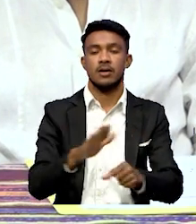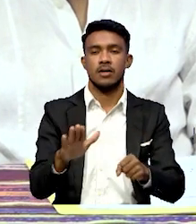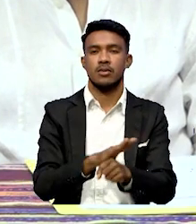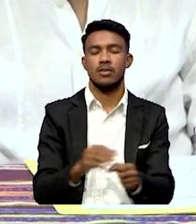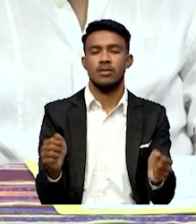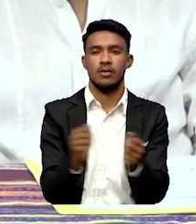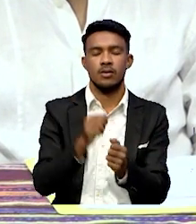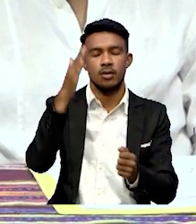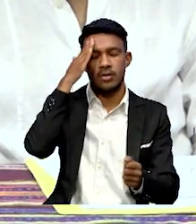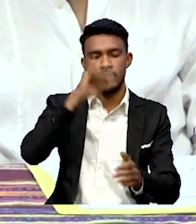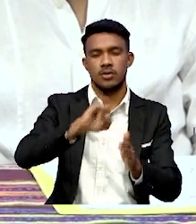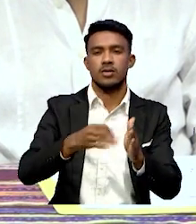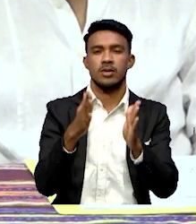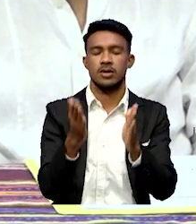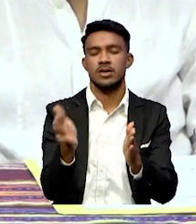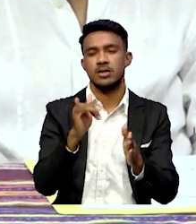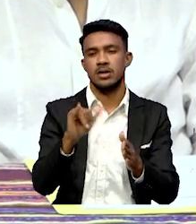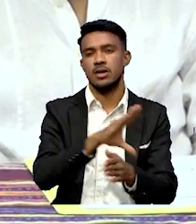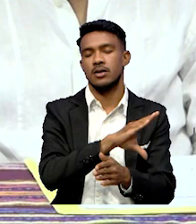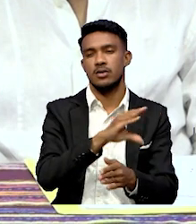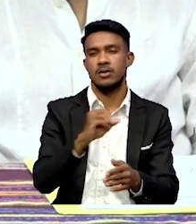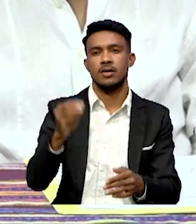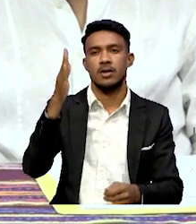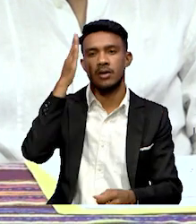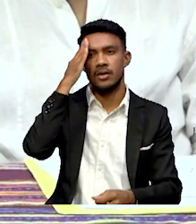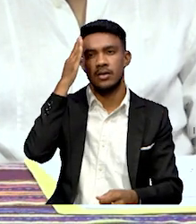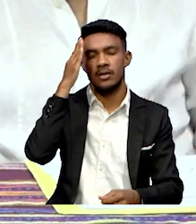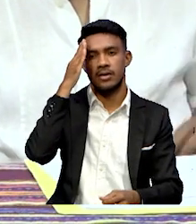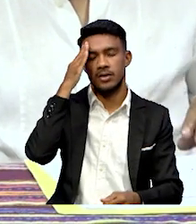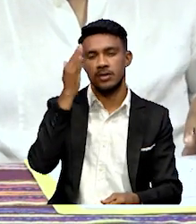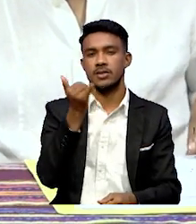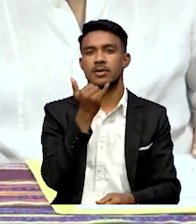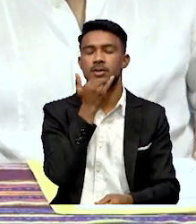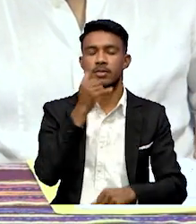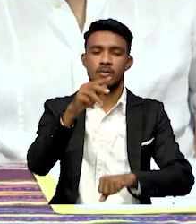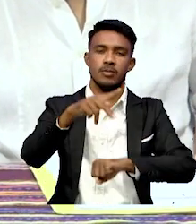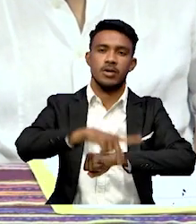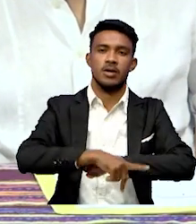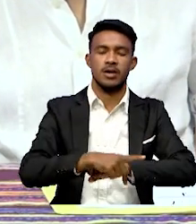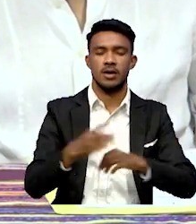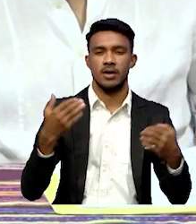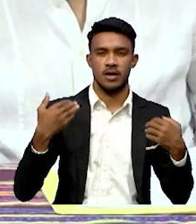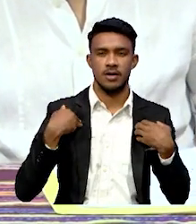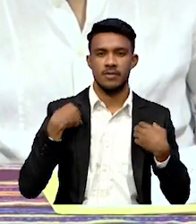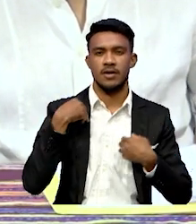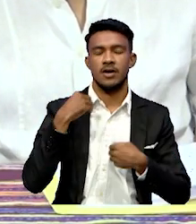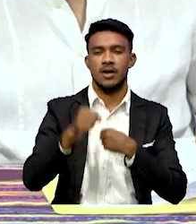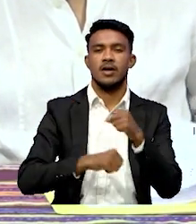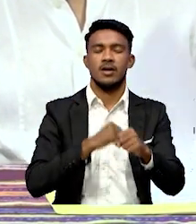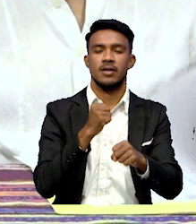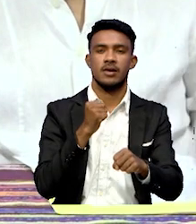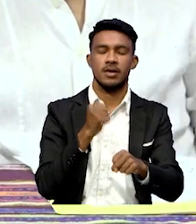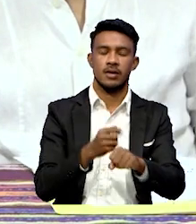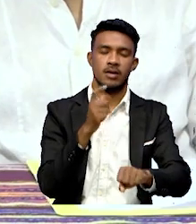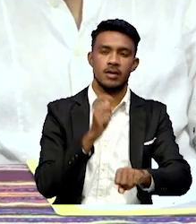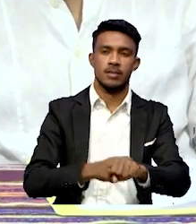Sirnian, editor, ne considera nessa propaganda política e a período eleição